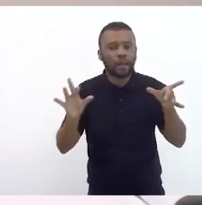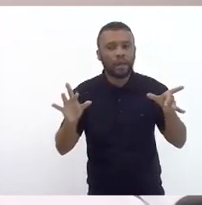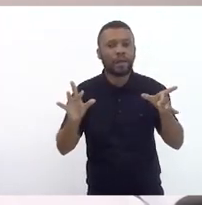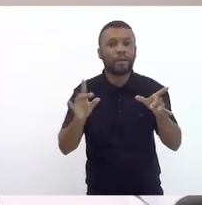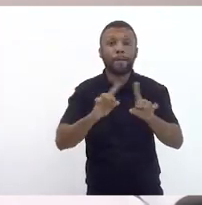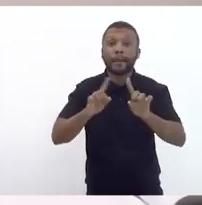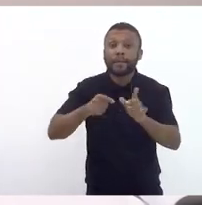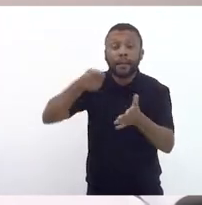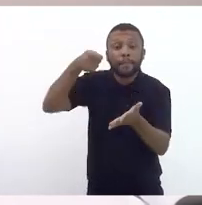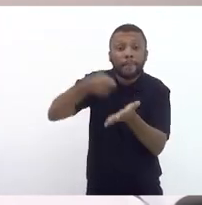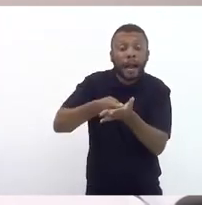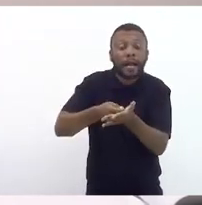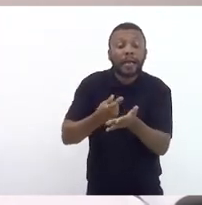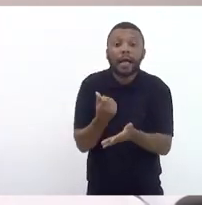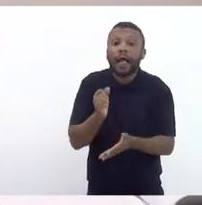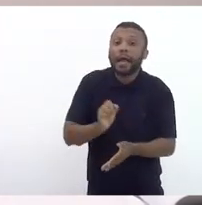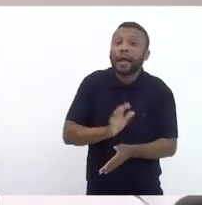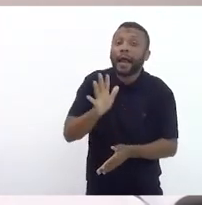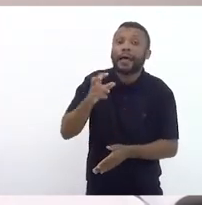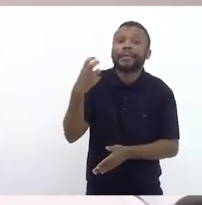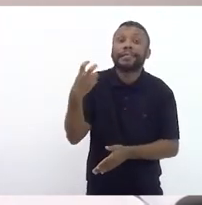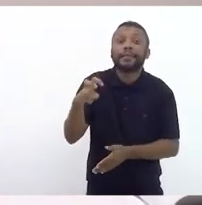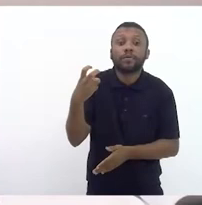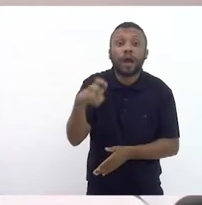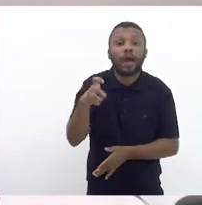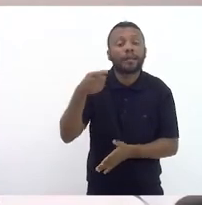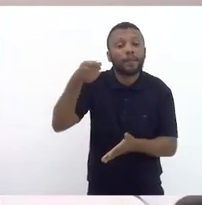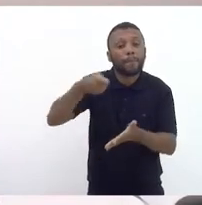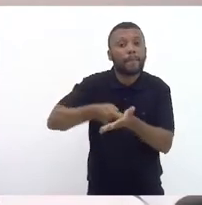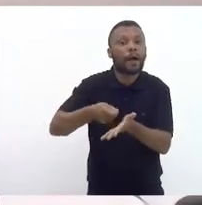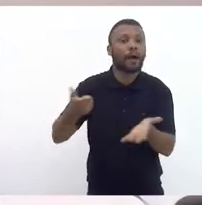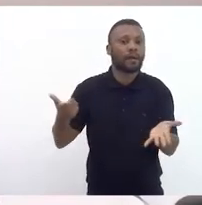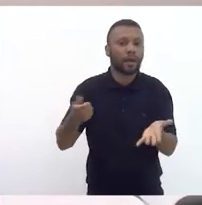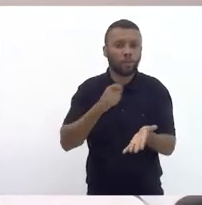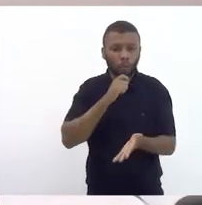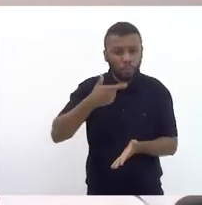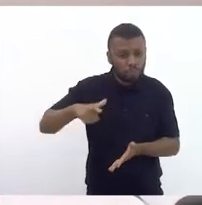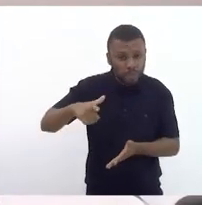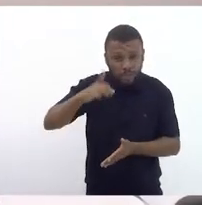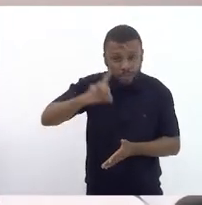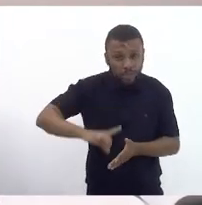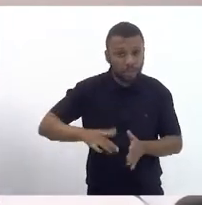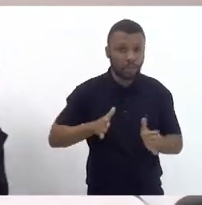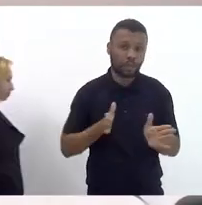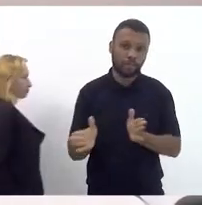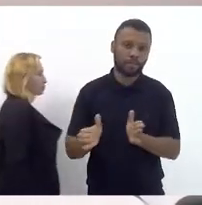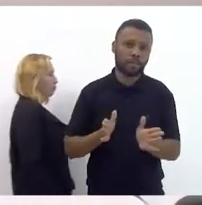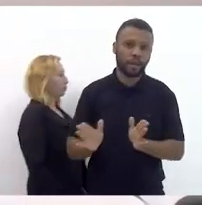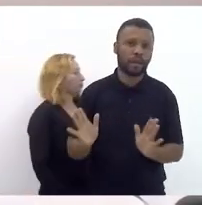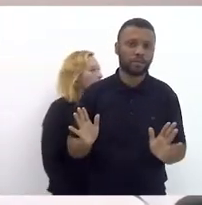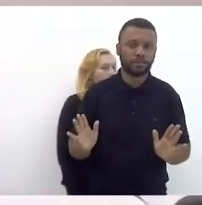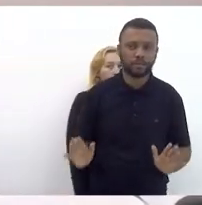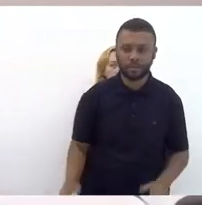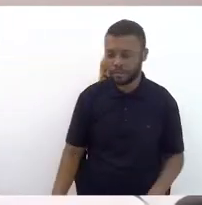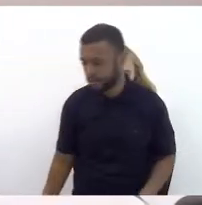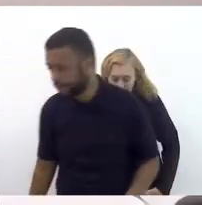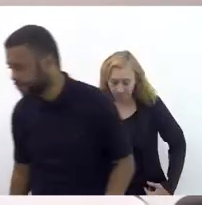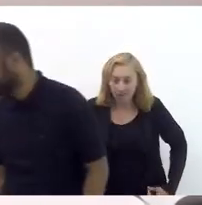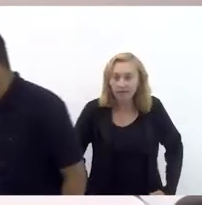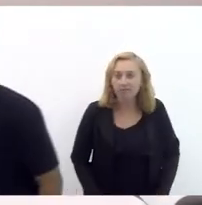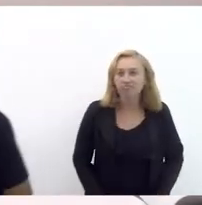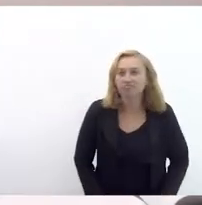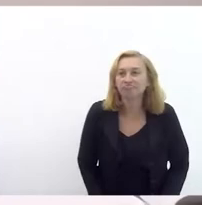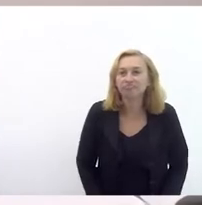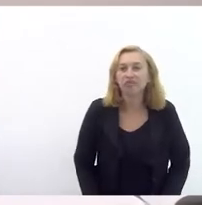paga. A tarifa é cara, é R$5, ele paga. E ele não tem direito à acessibilidade? Ele não tem direito a conforto nenhum? Aí eu sou,